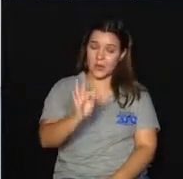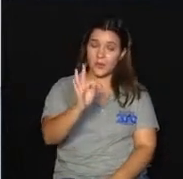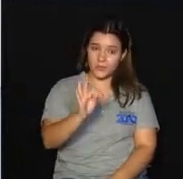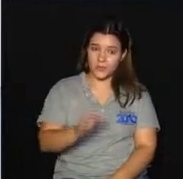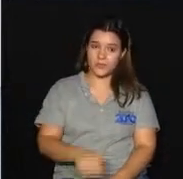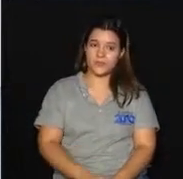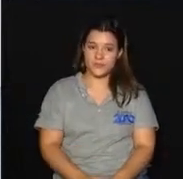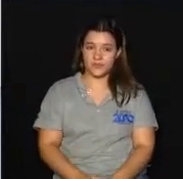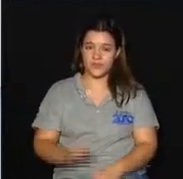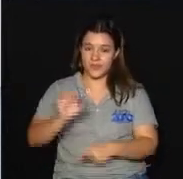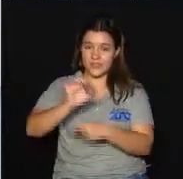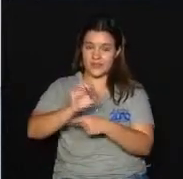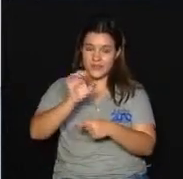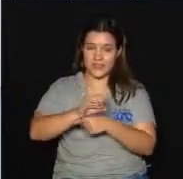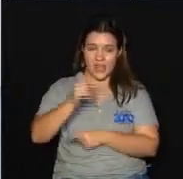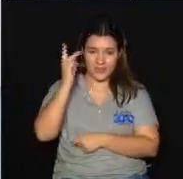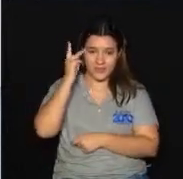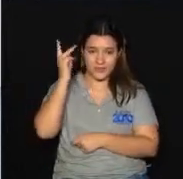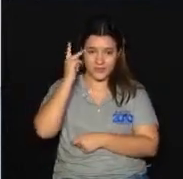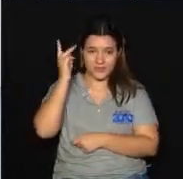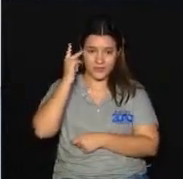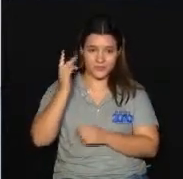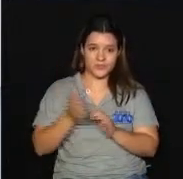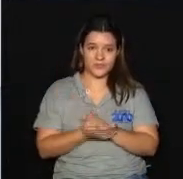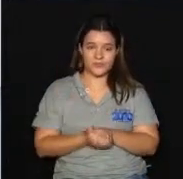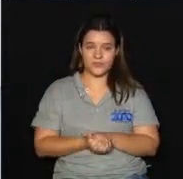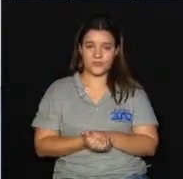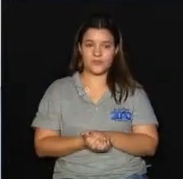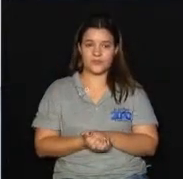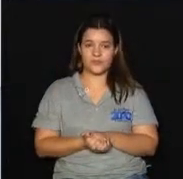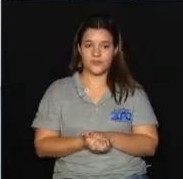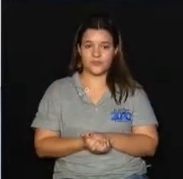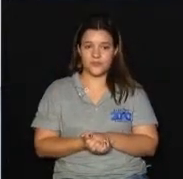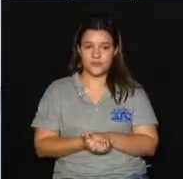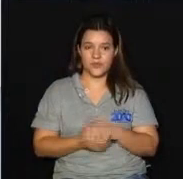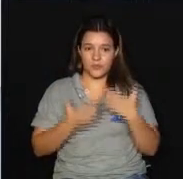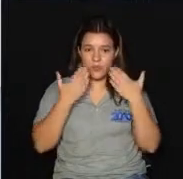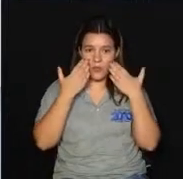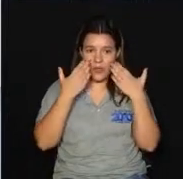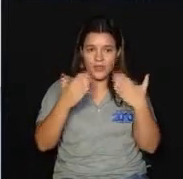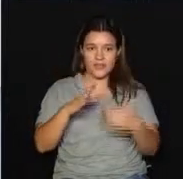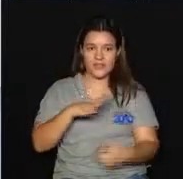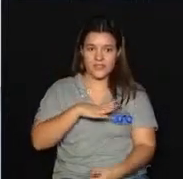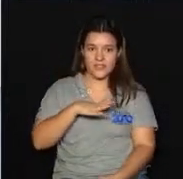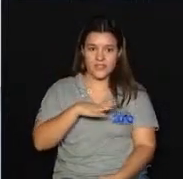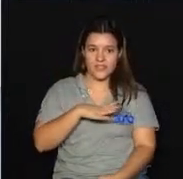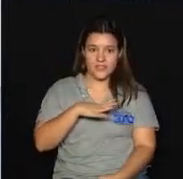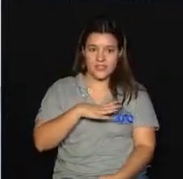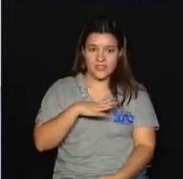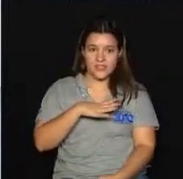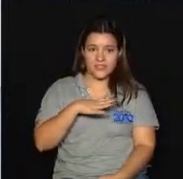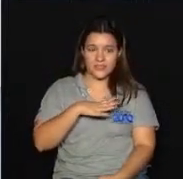metropolitana do estado de São Paulo. A atualização na cidade de